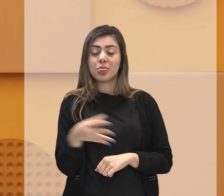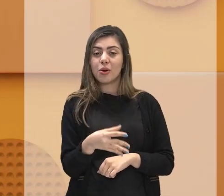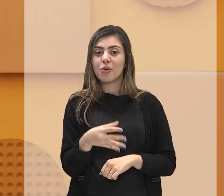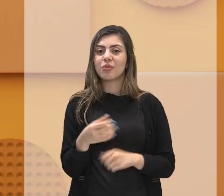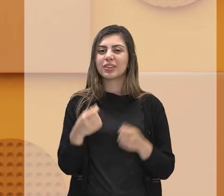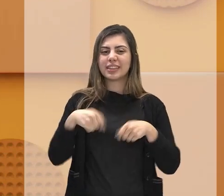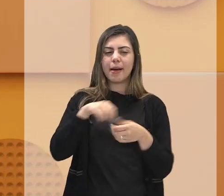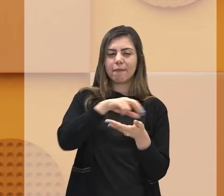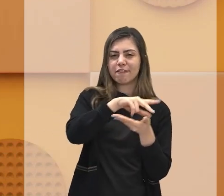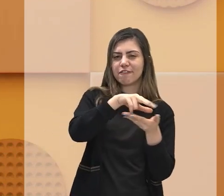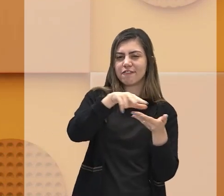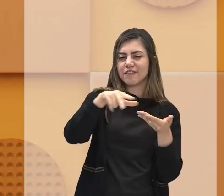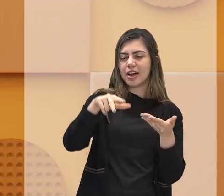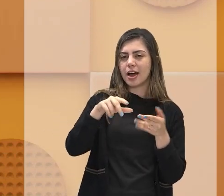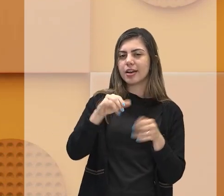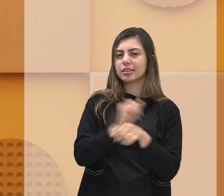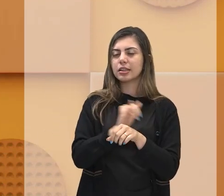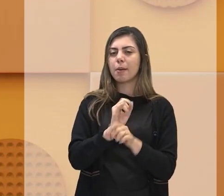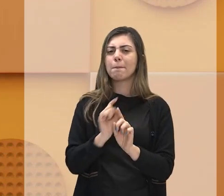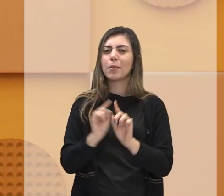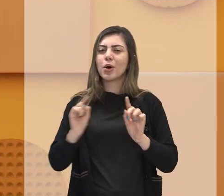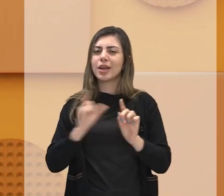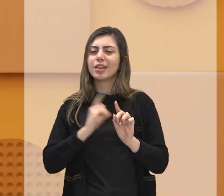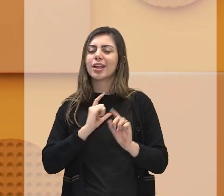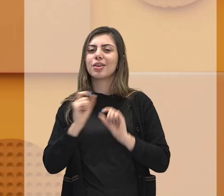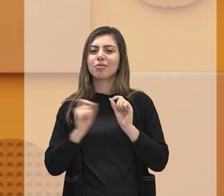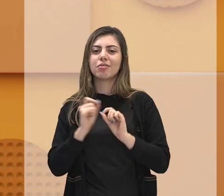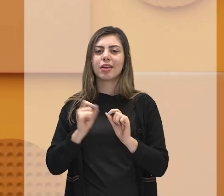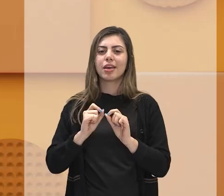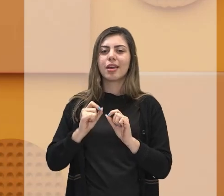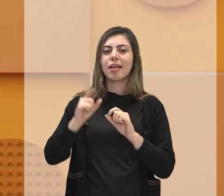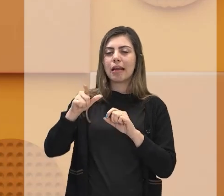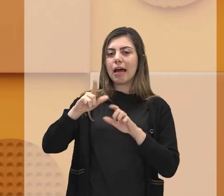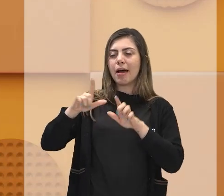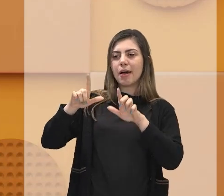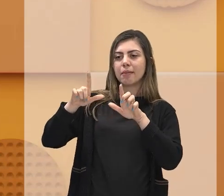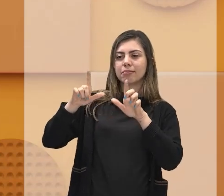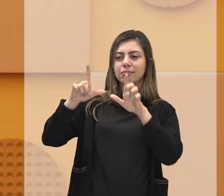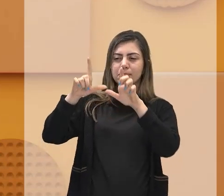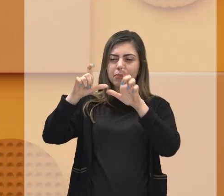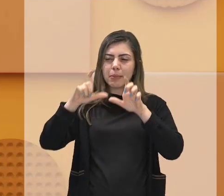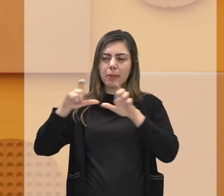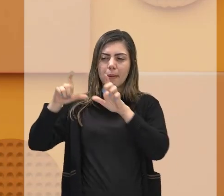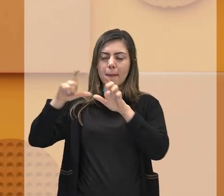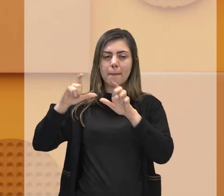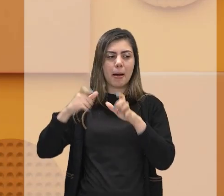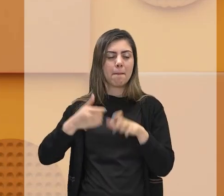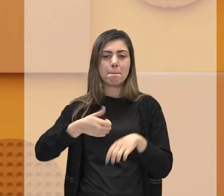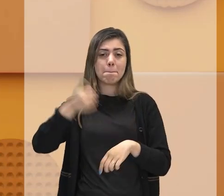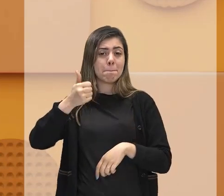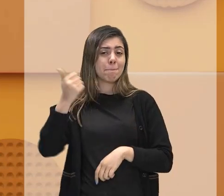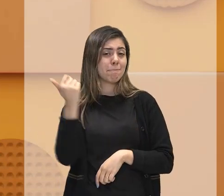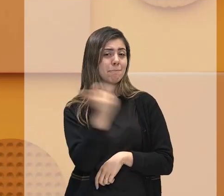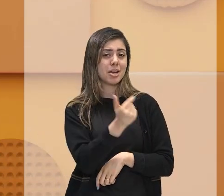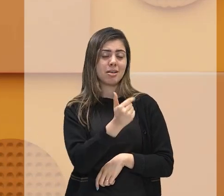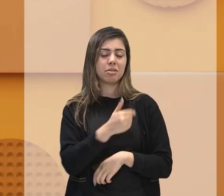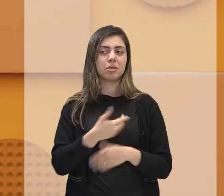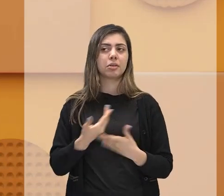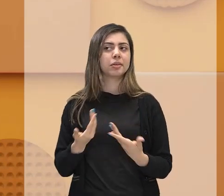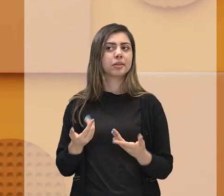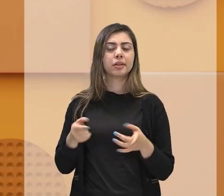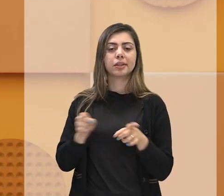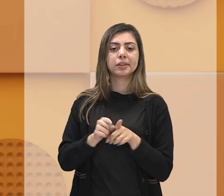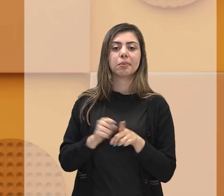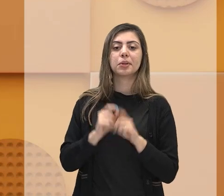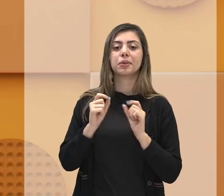te dá também uma câmera muito melhor para você fazer fotos e vídeos, que te dá também